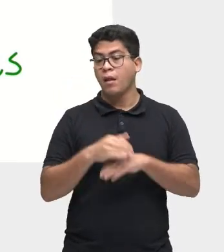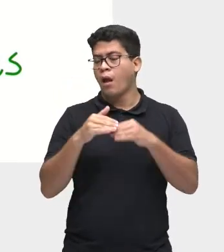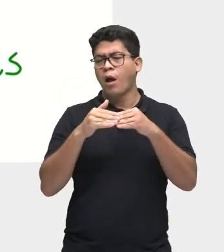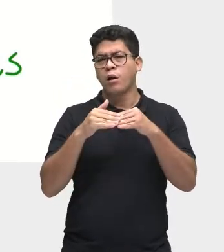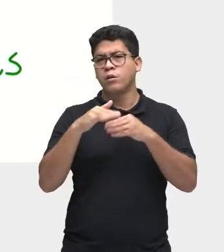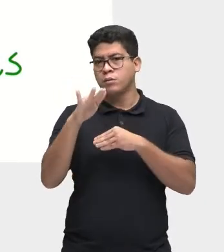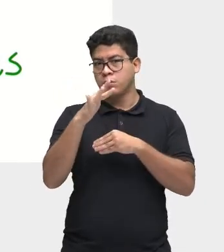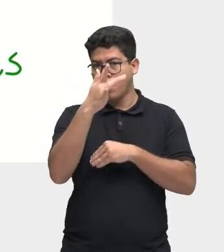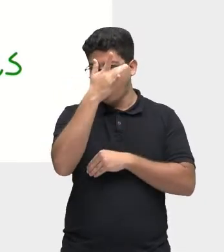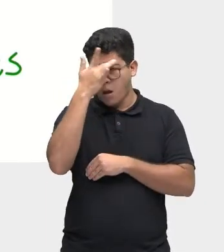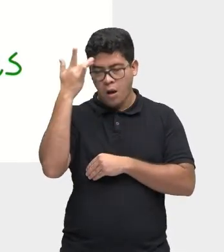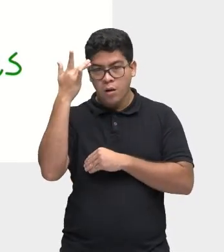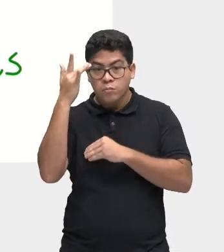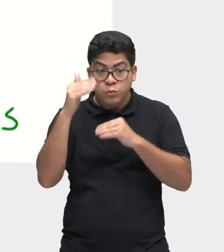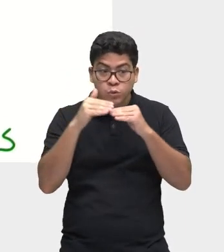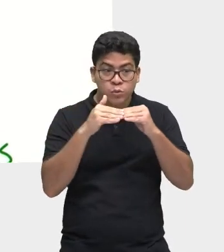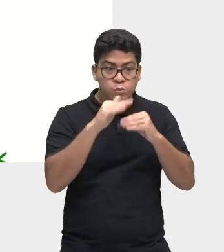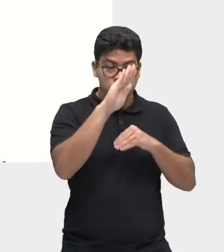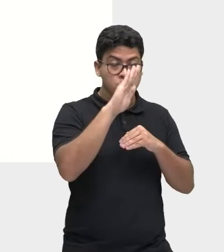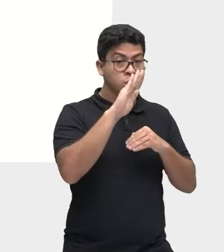de pessoas